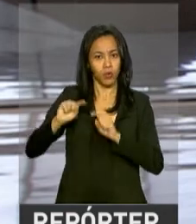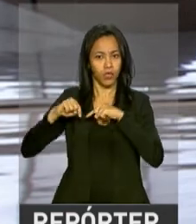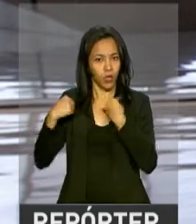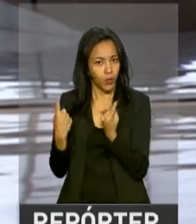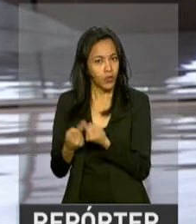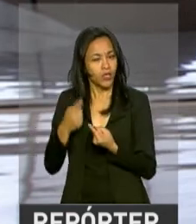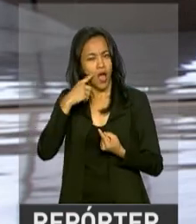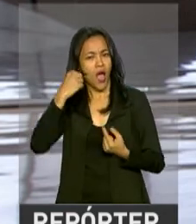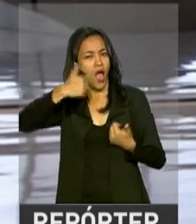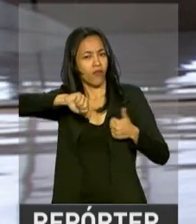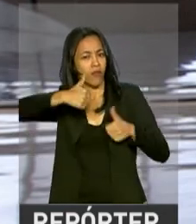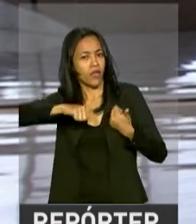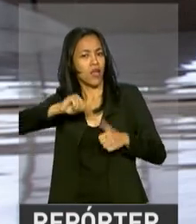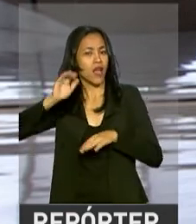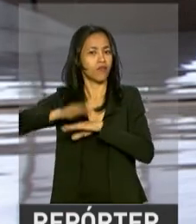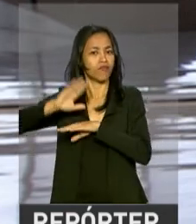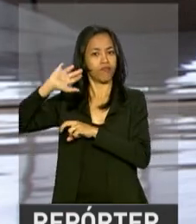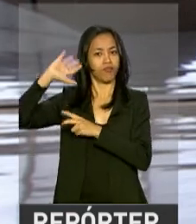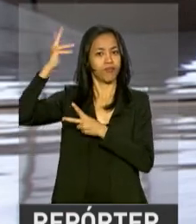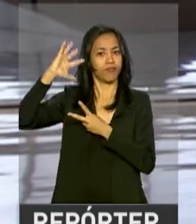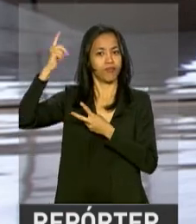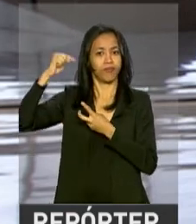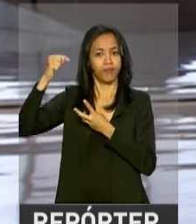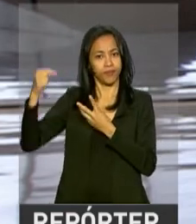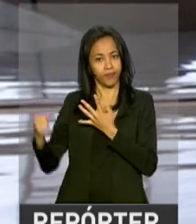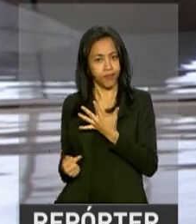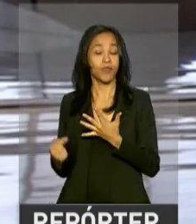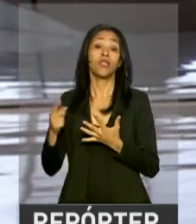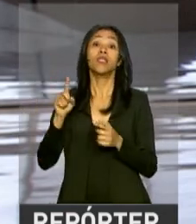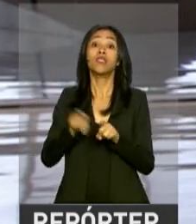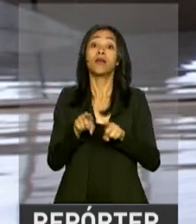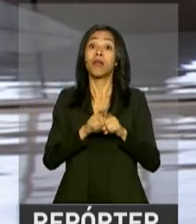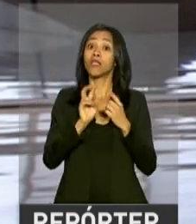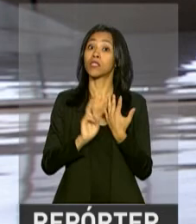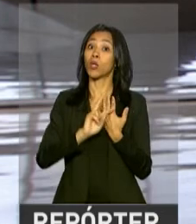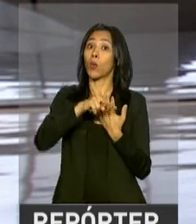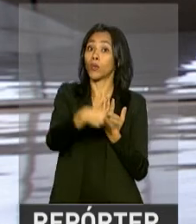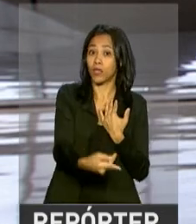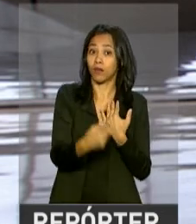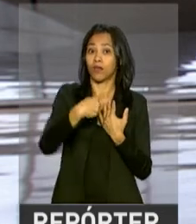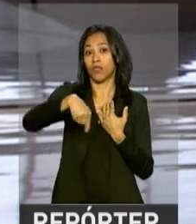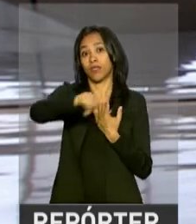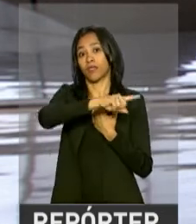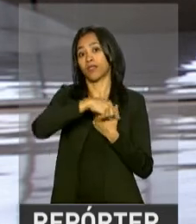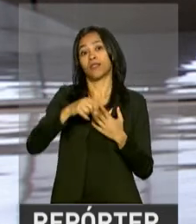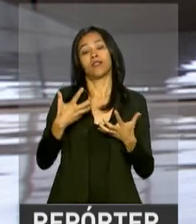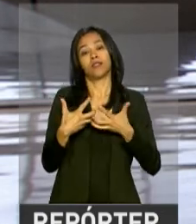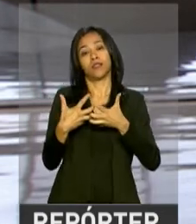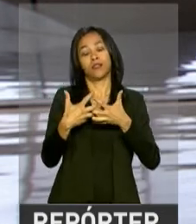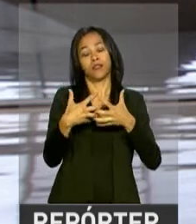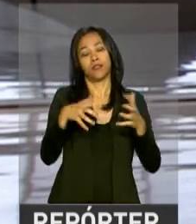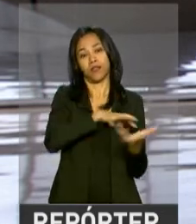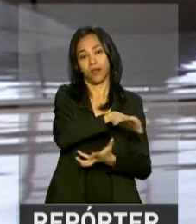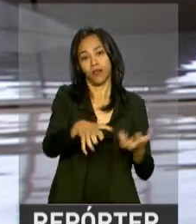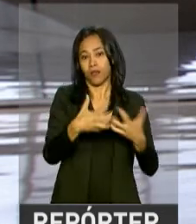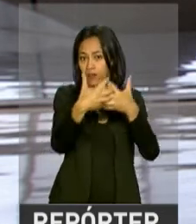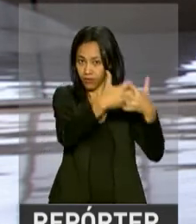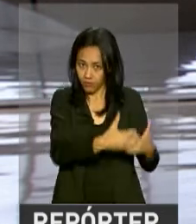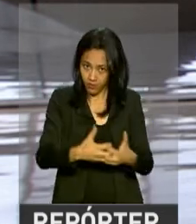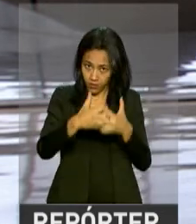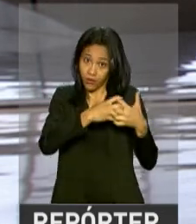tomadas pelo governo e acompanhar as consequências desta greve dos caminhoneiros o ministério da justiça por exemplo